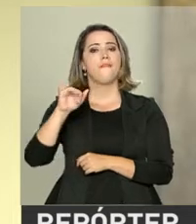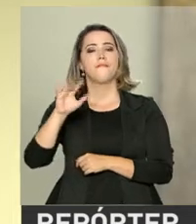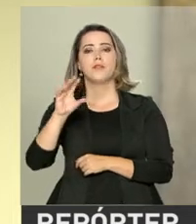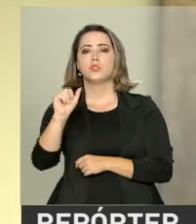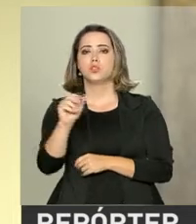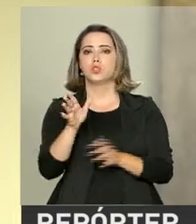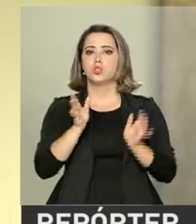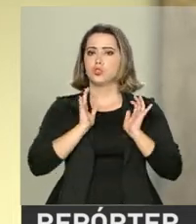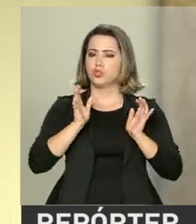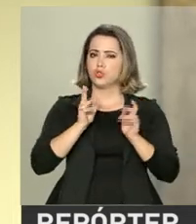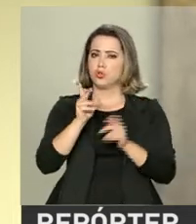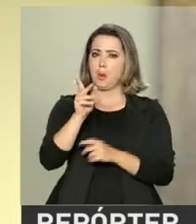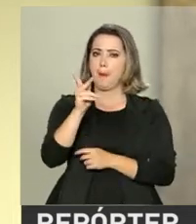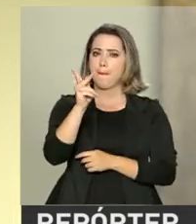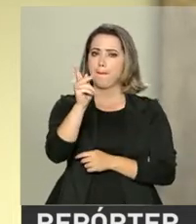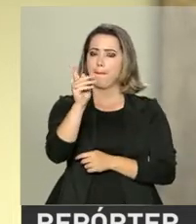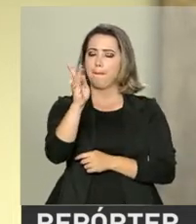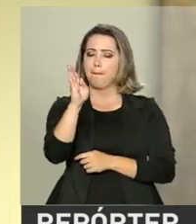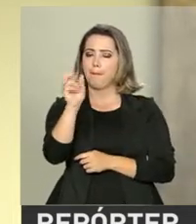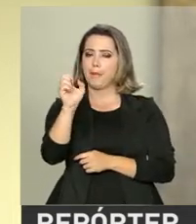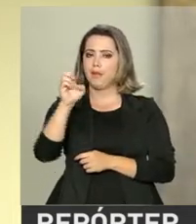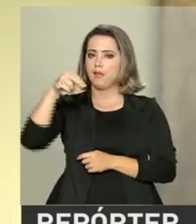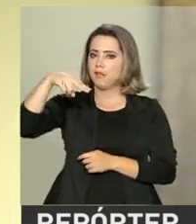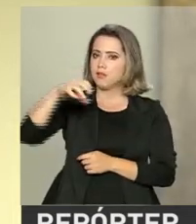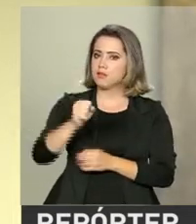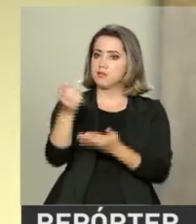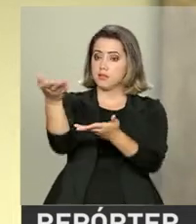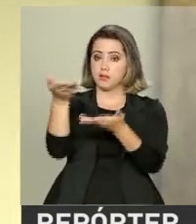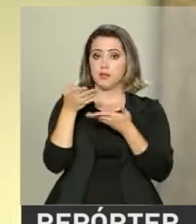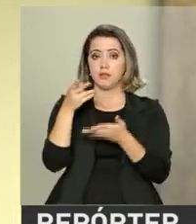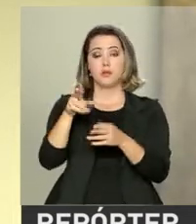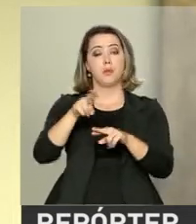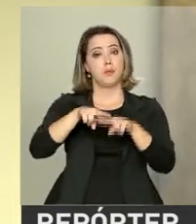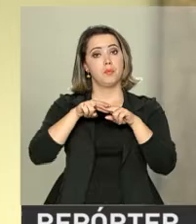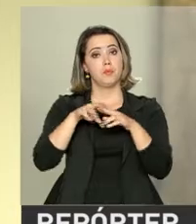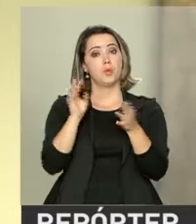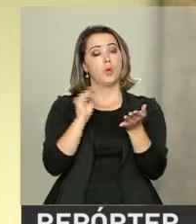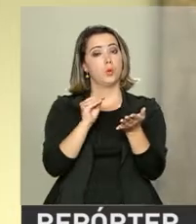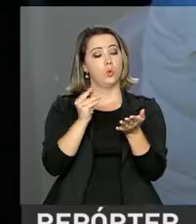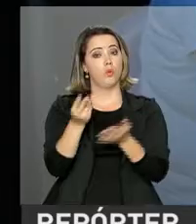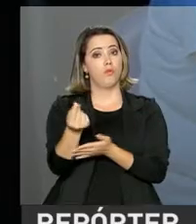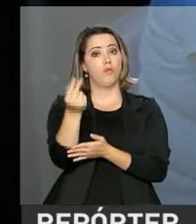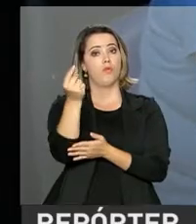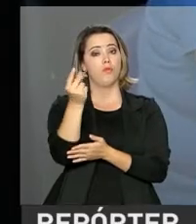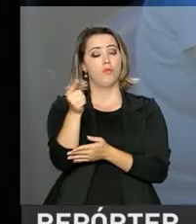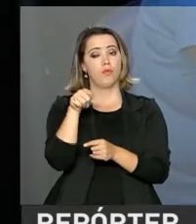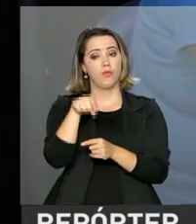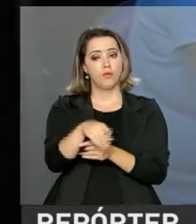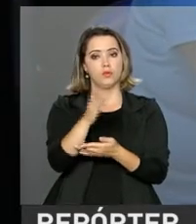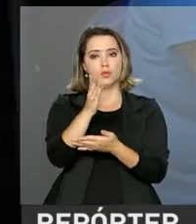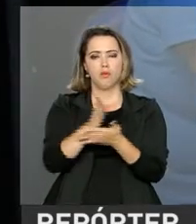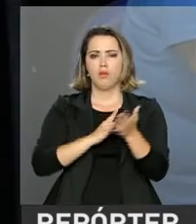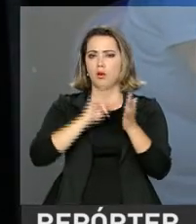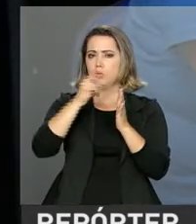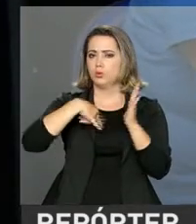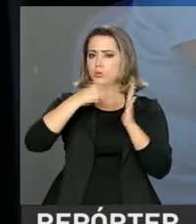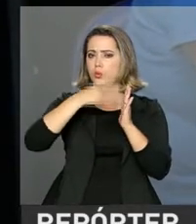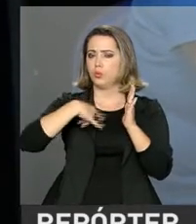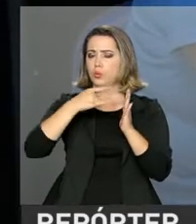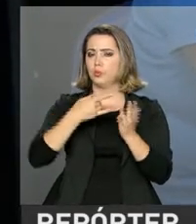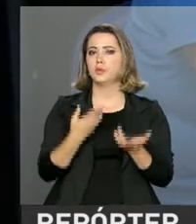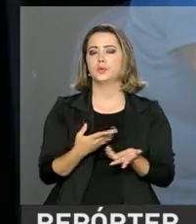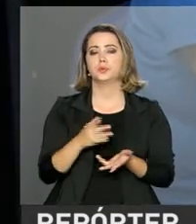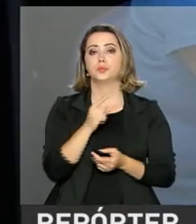direitos, vai ser lançados os bens recebidos pelo valor que consta lá no formal de partilha. Quem não tem como pagar um contador e